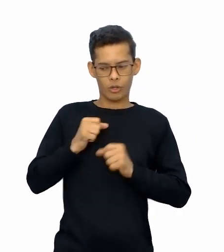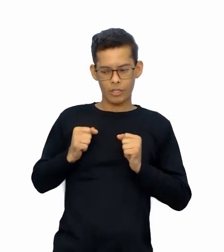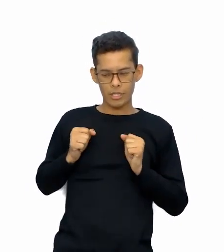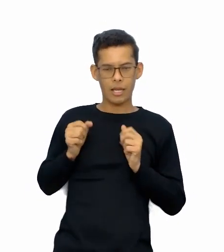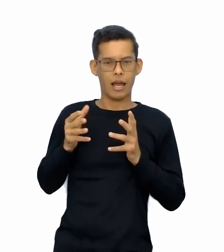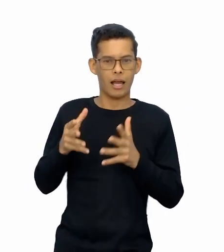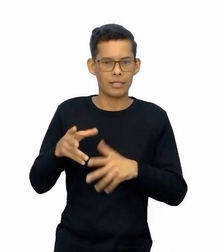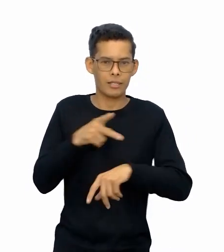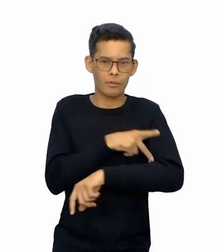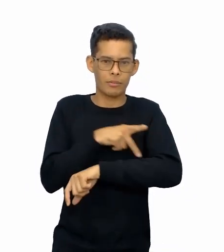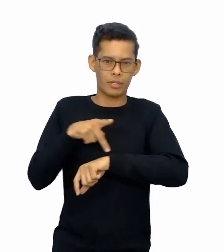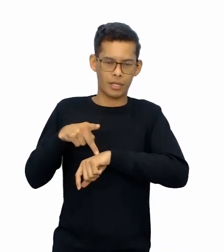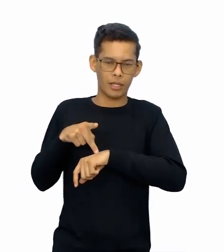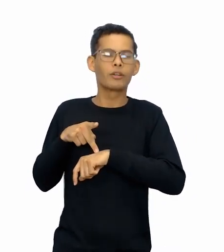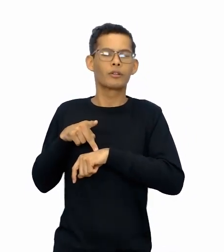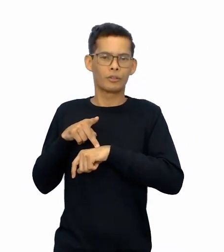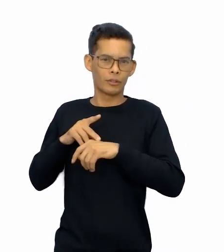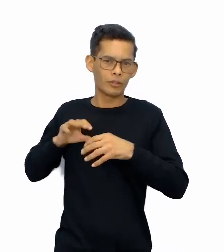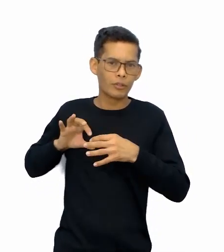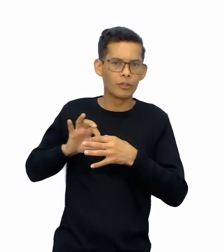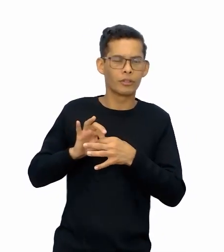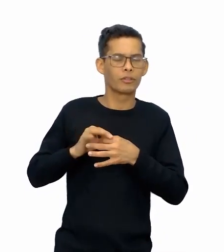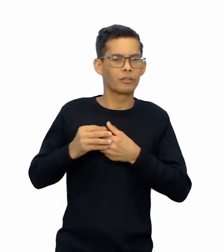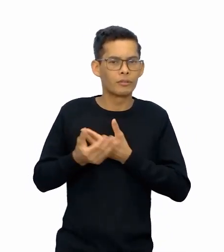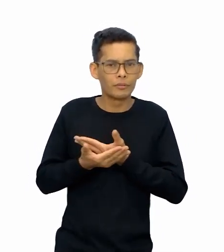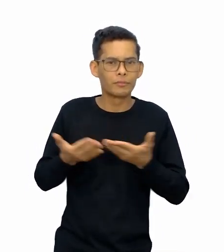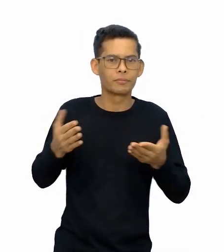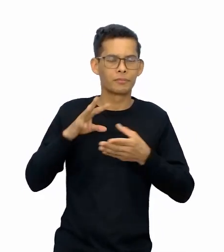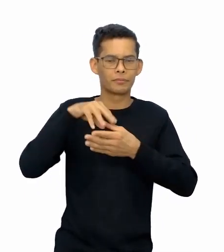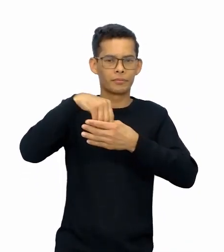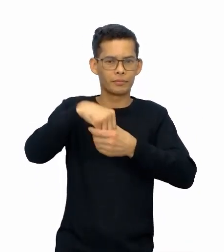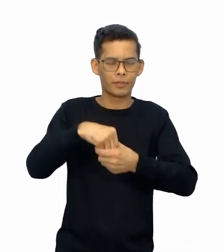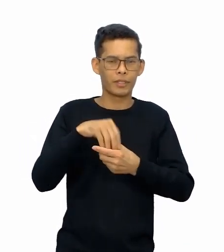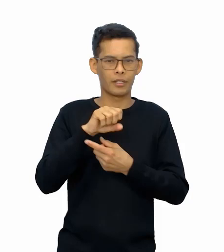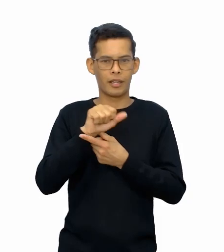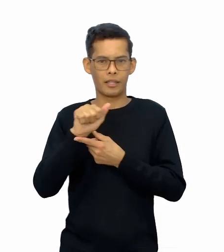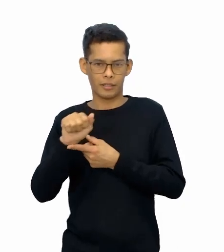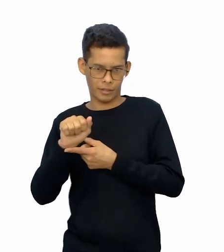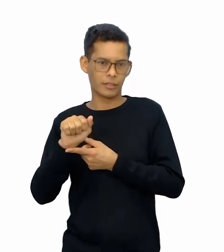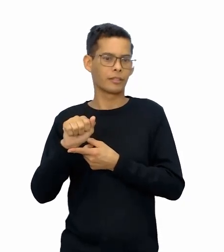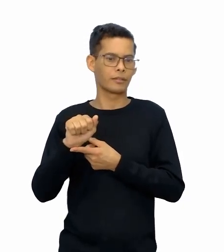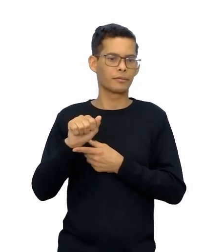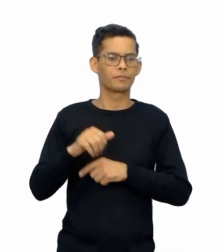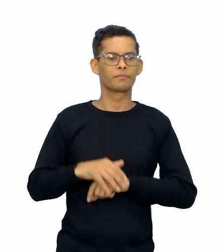ações pedagógicas para a aplicação dessa SA.